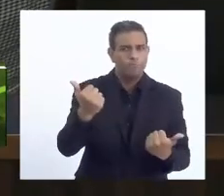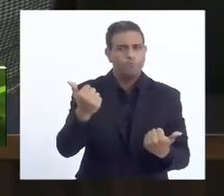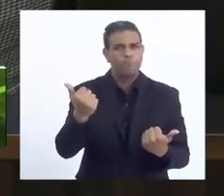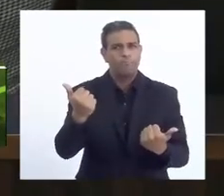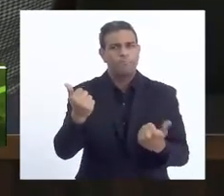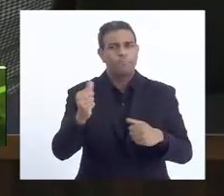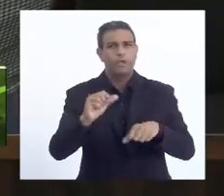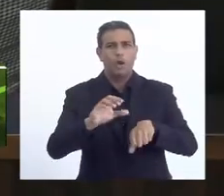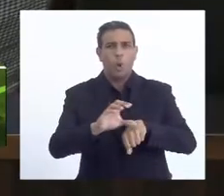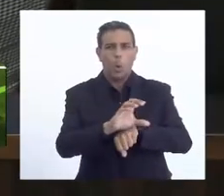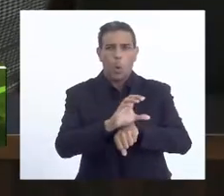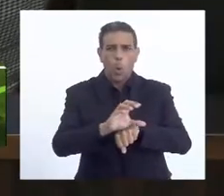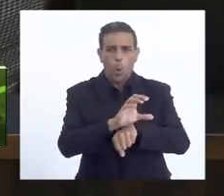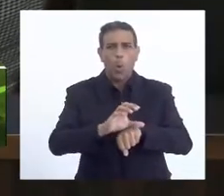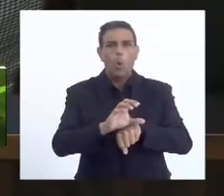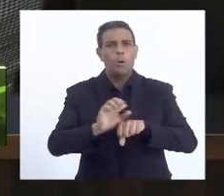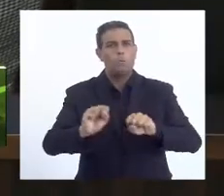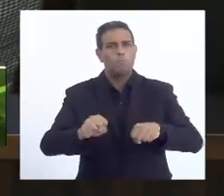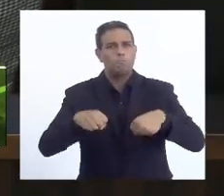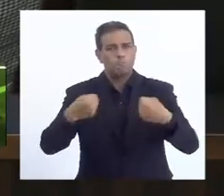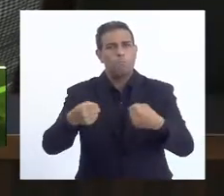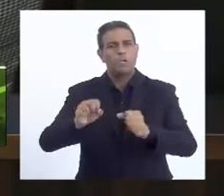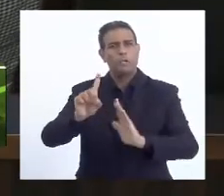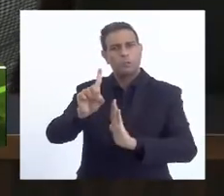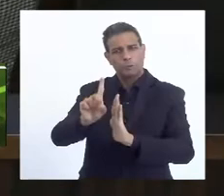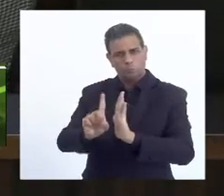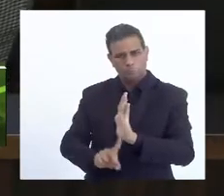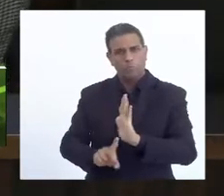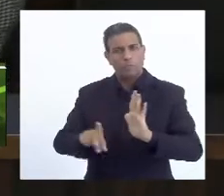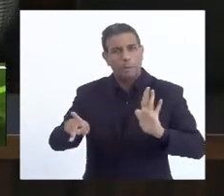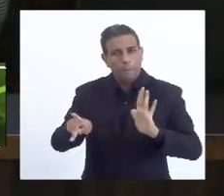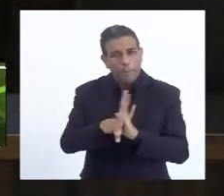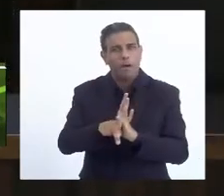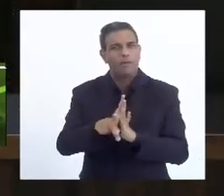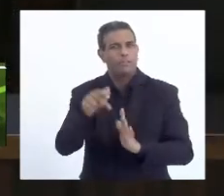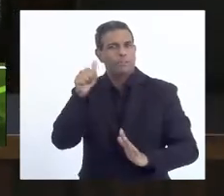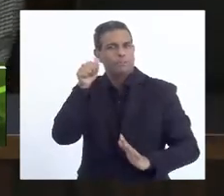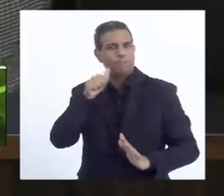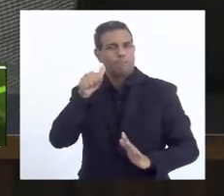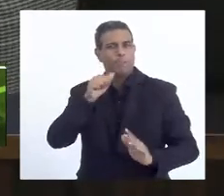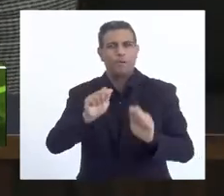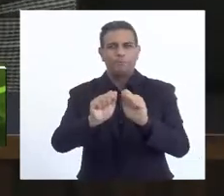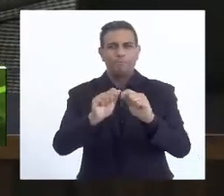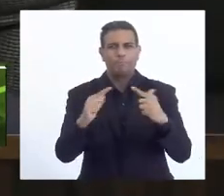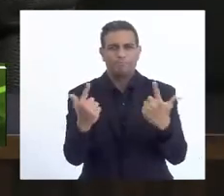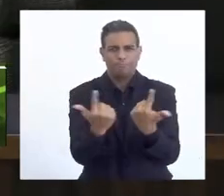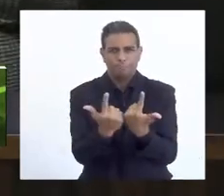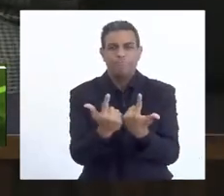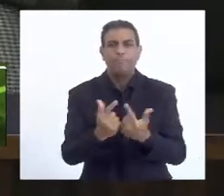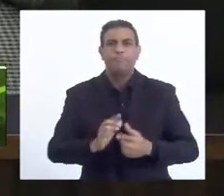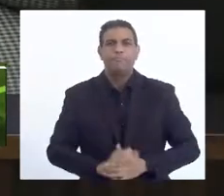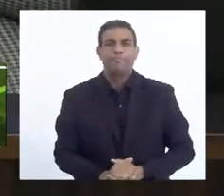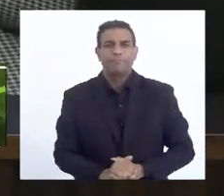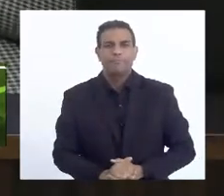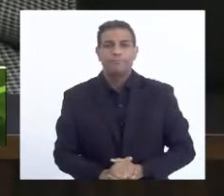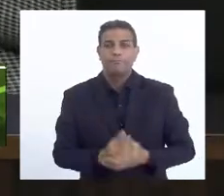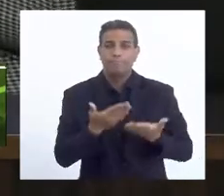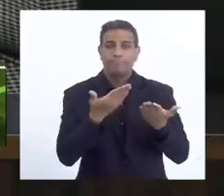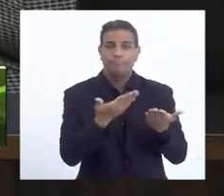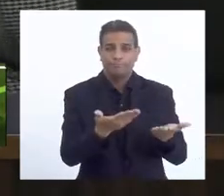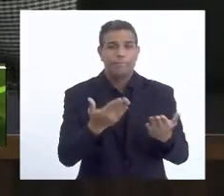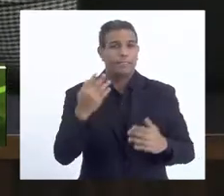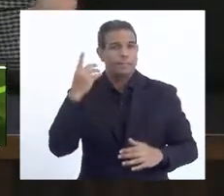dessa Comissão de Direitos e Defesa das Mulheres aqui da Assembleia Legislativa do Rio de Janeiro, a nossa